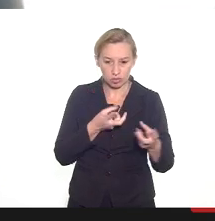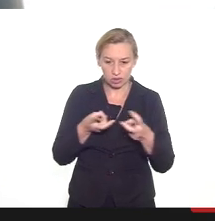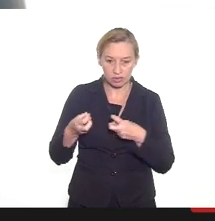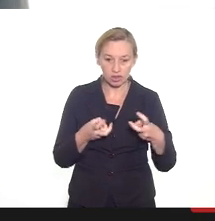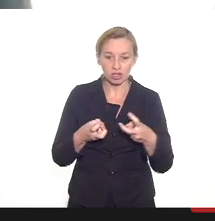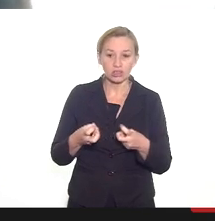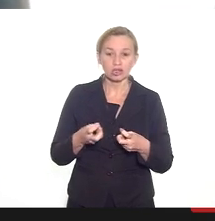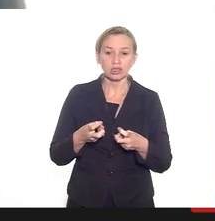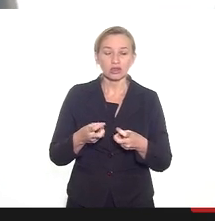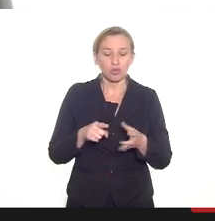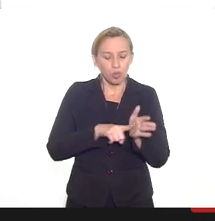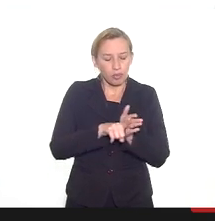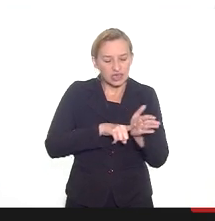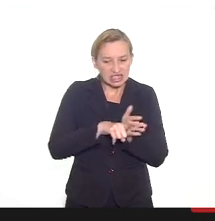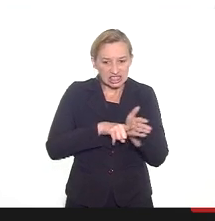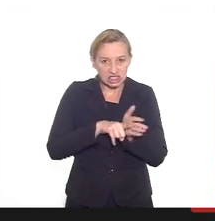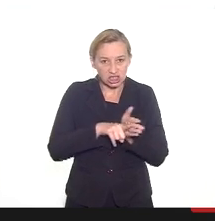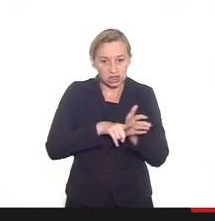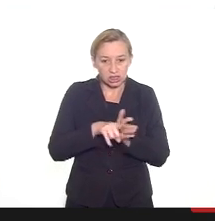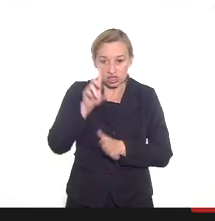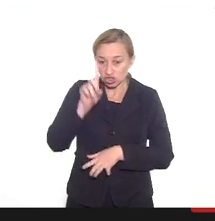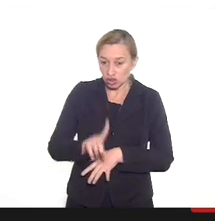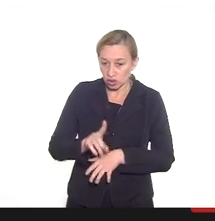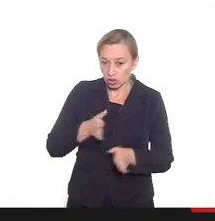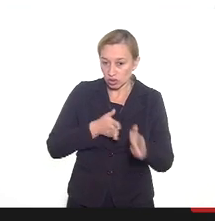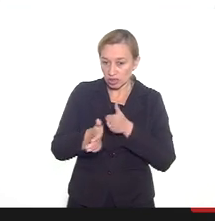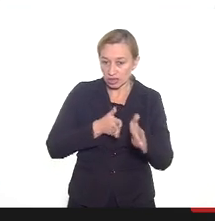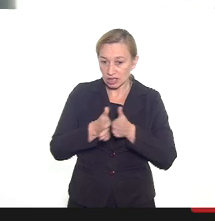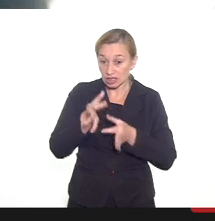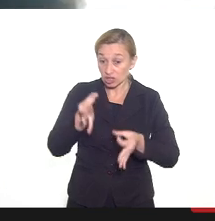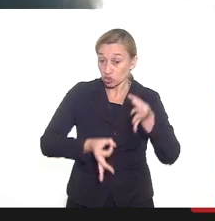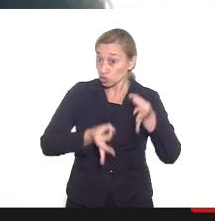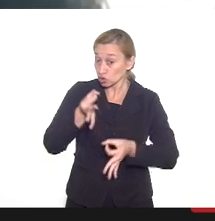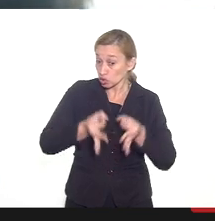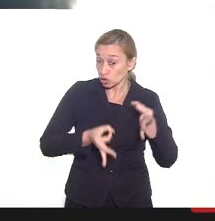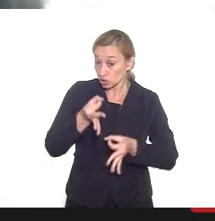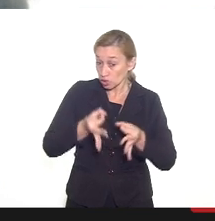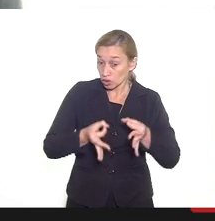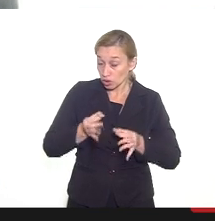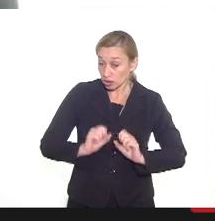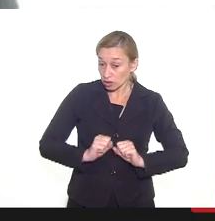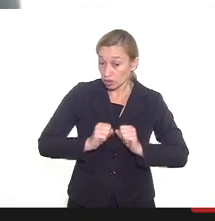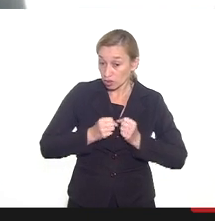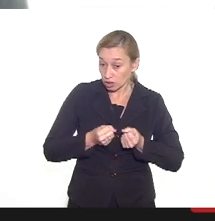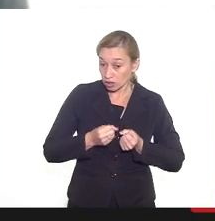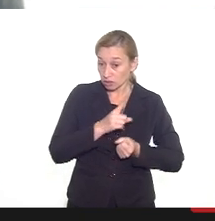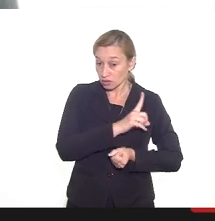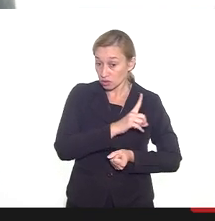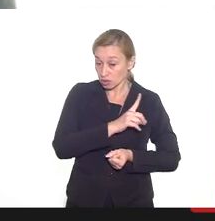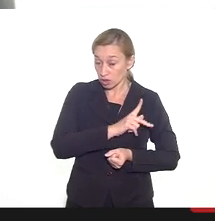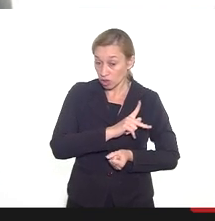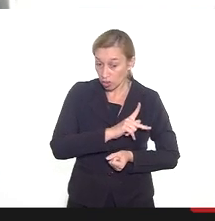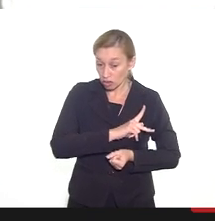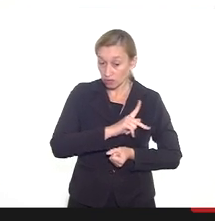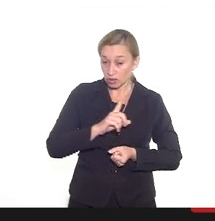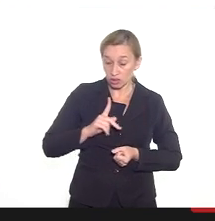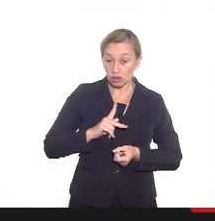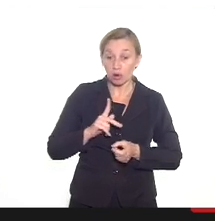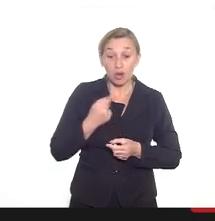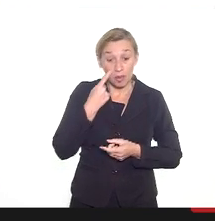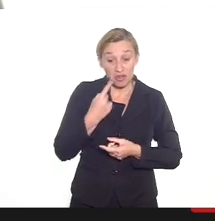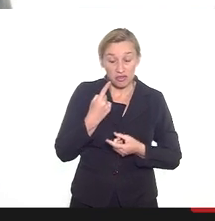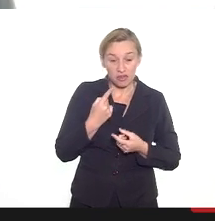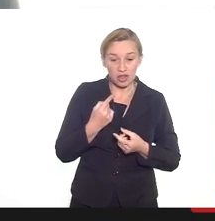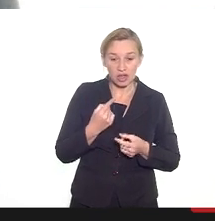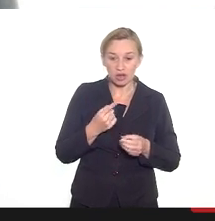uma pesquisa à Diretoria de Acesso à Justiça da Defensoria Pública para identificar o perfil das